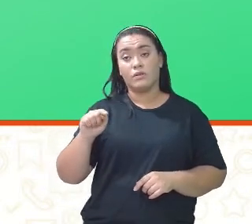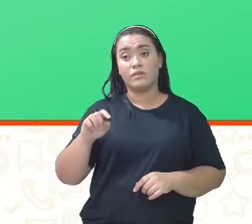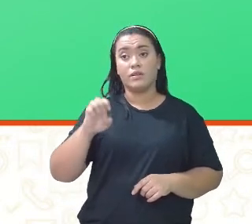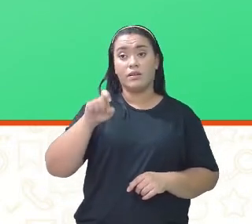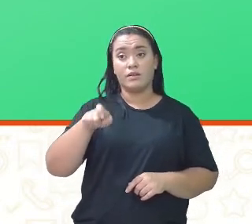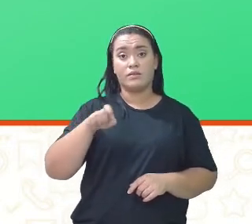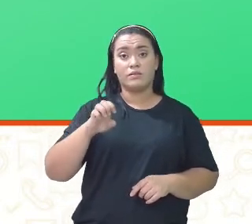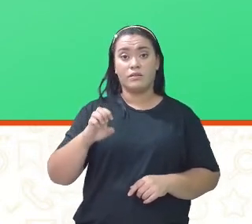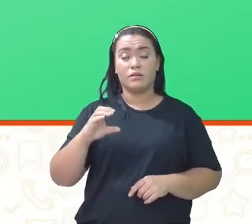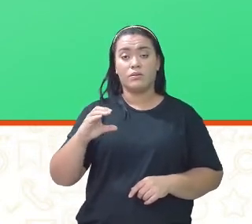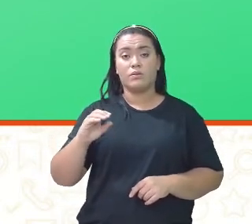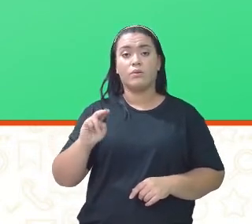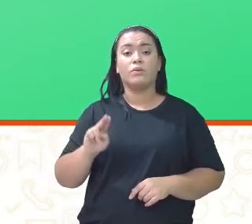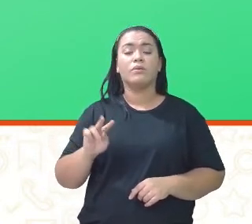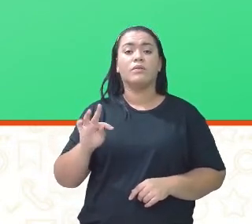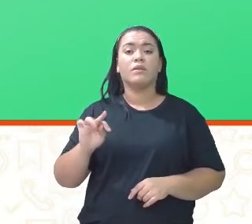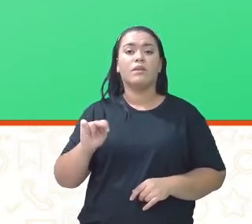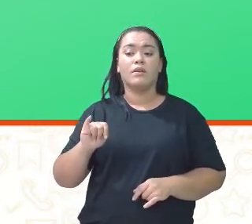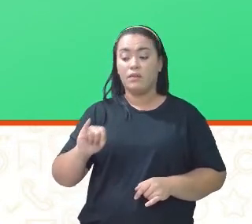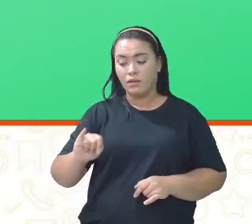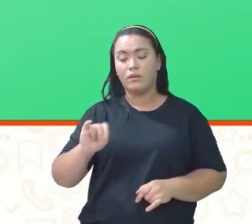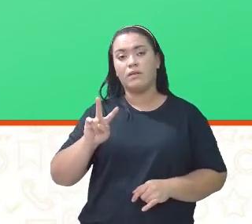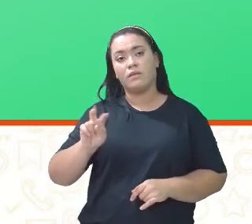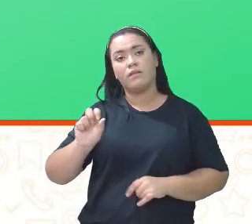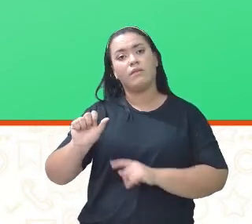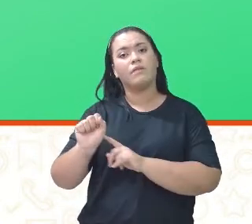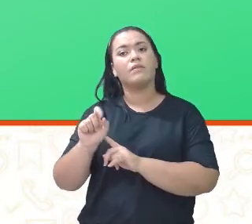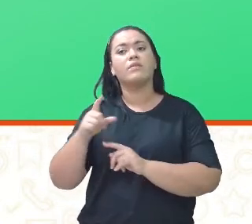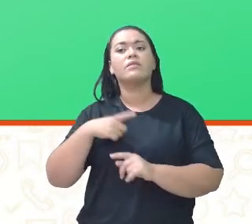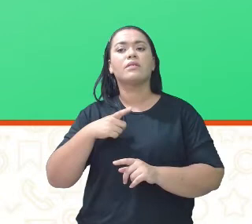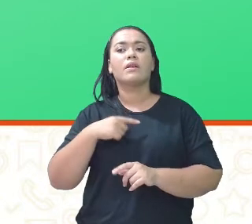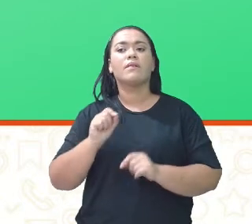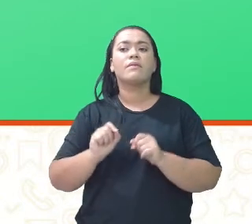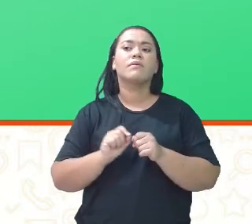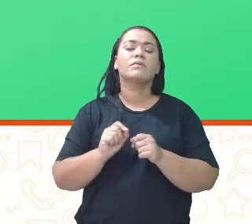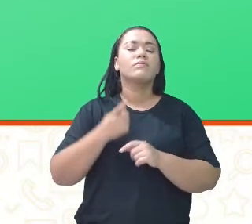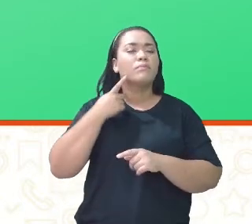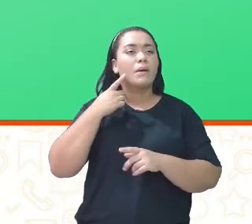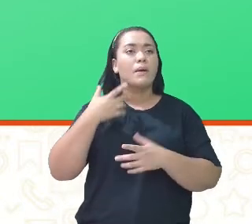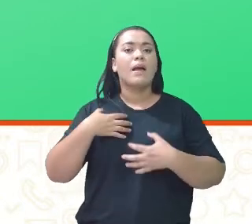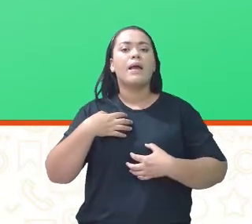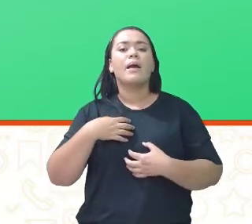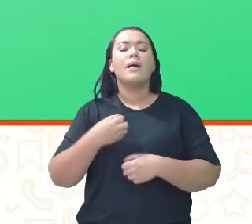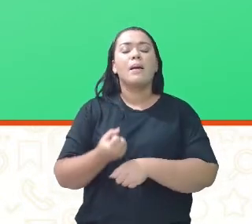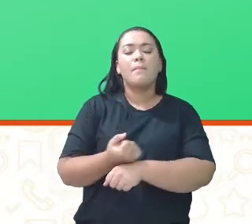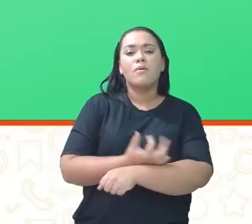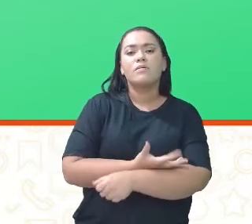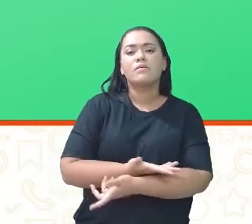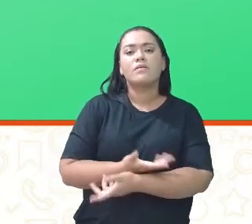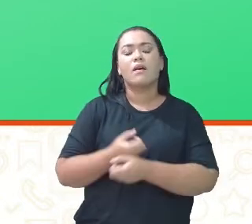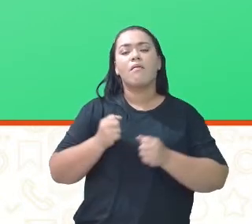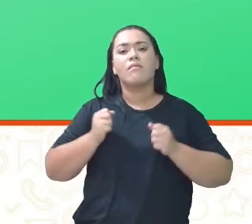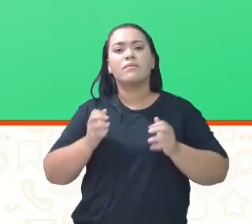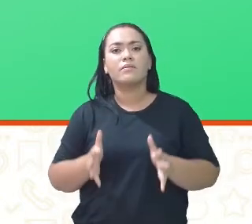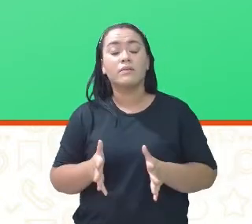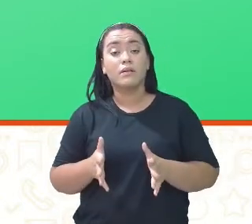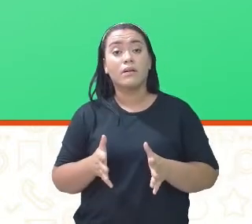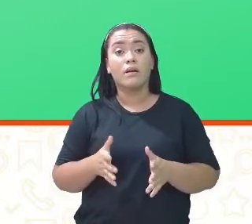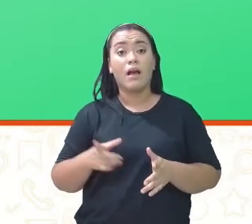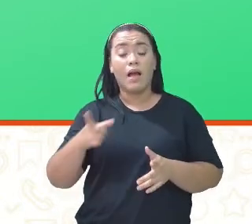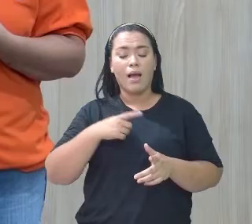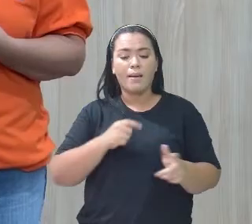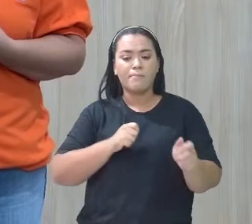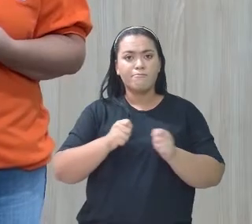cognitivas necessárias para controlar e regular nossos pensamentos, emoções e ações. Então, para